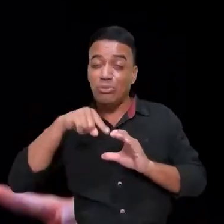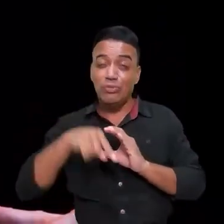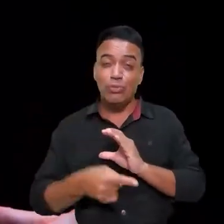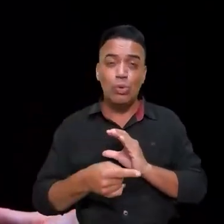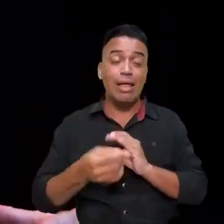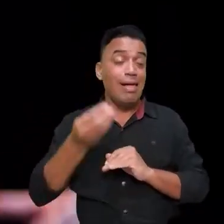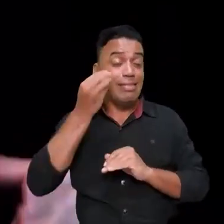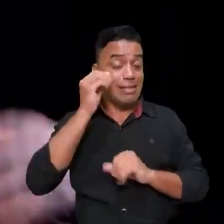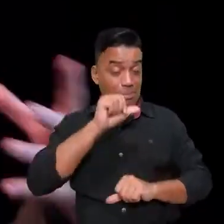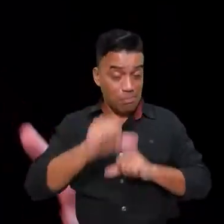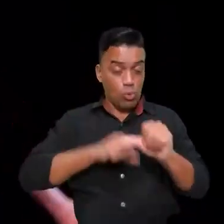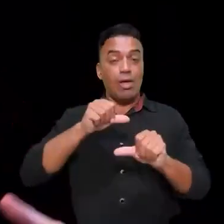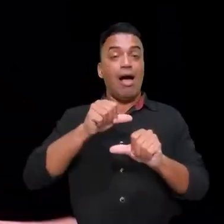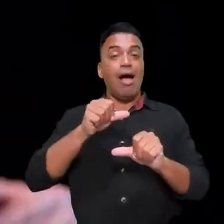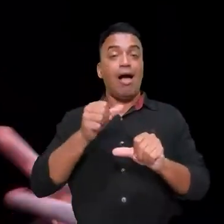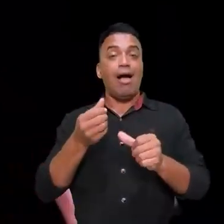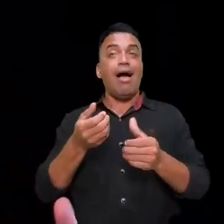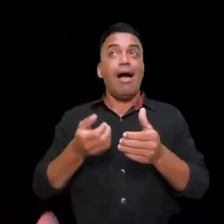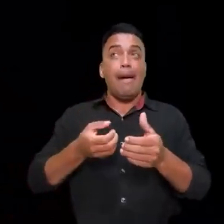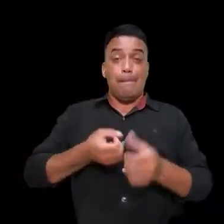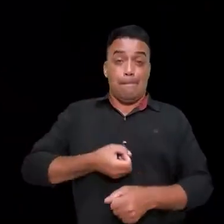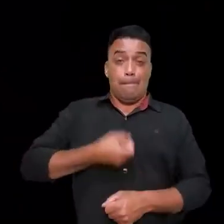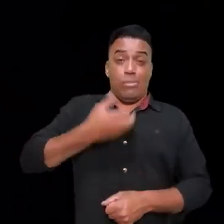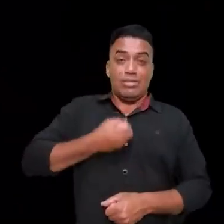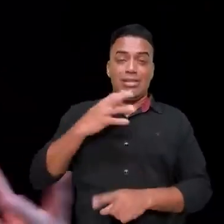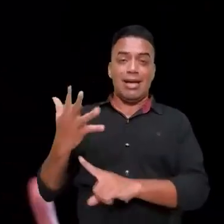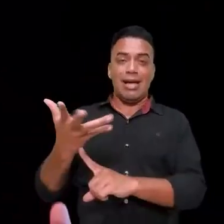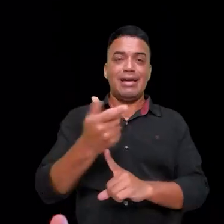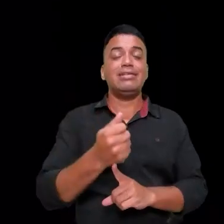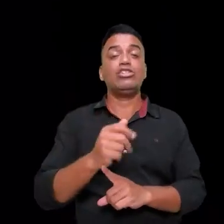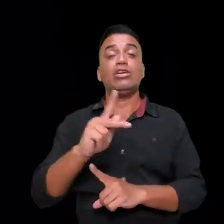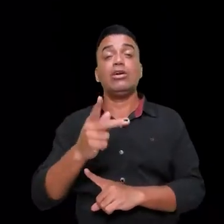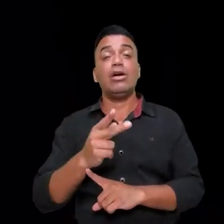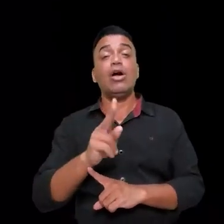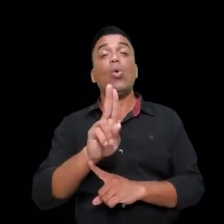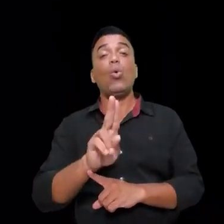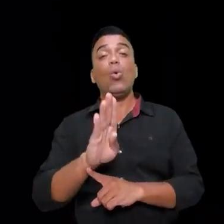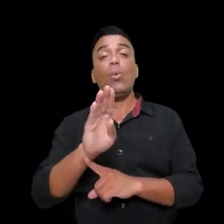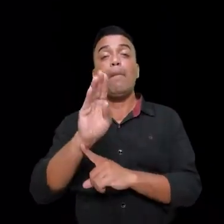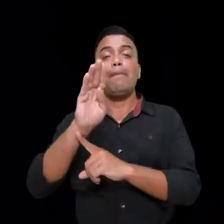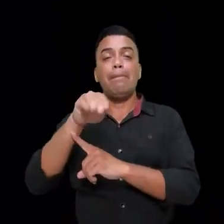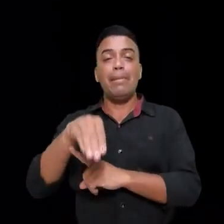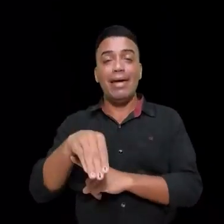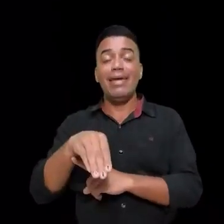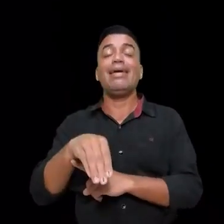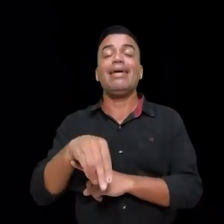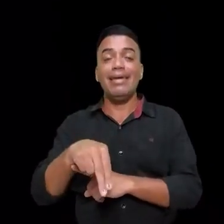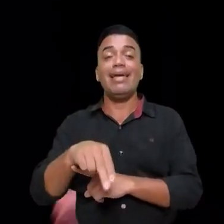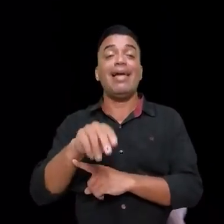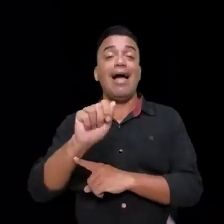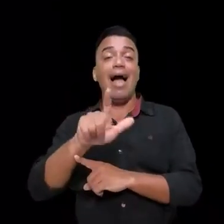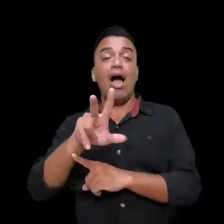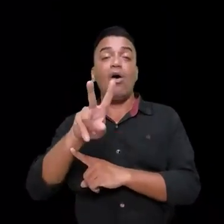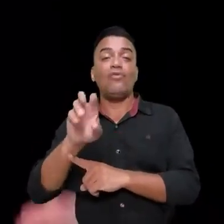transformar isso em alguma poesia, em alguma arte. Rubem Alves nos ensina que ostra feliz não faz pérola. Então, assim,